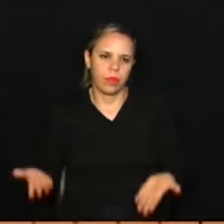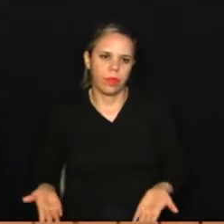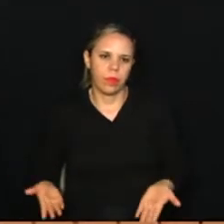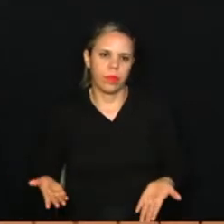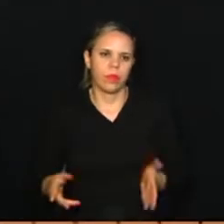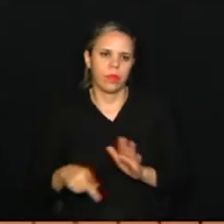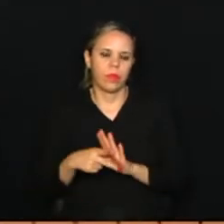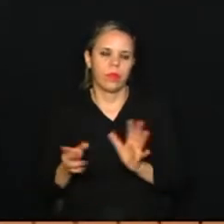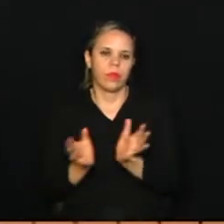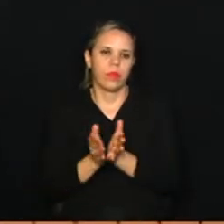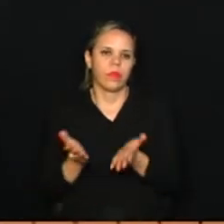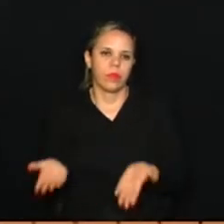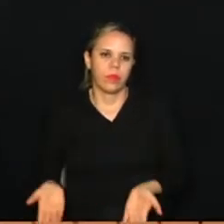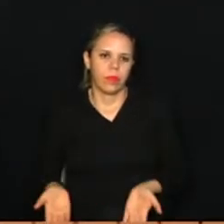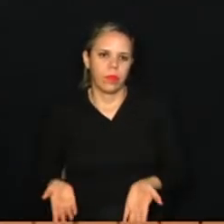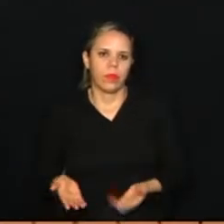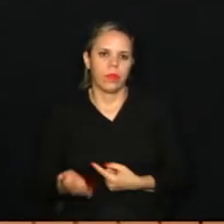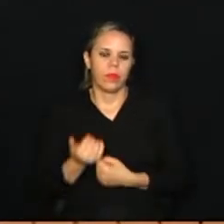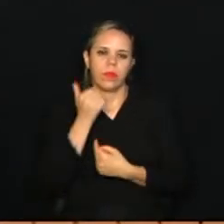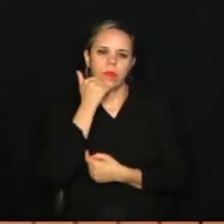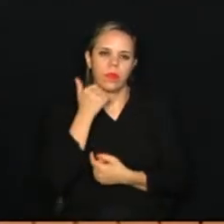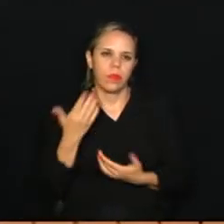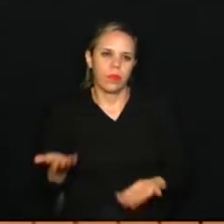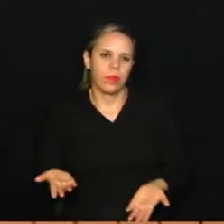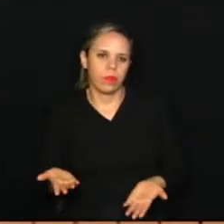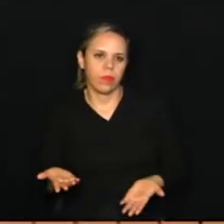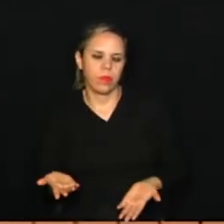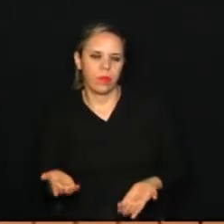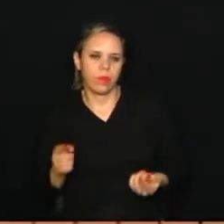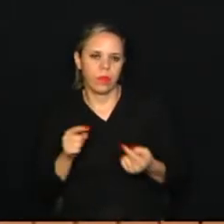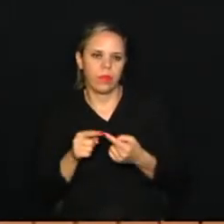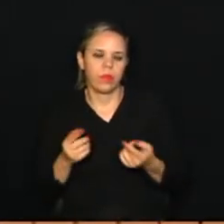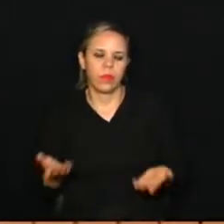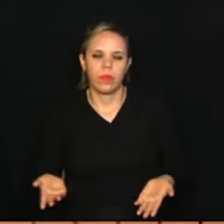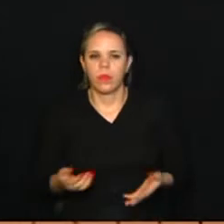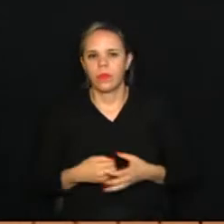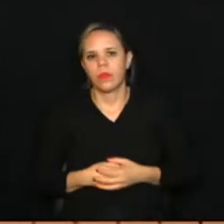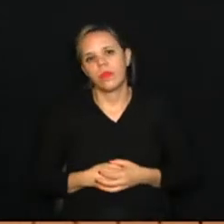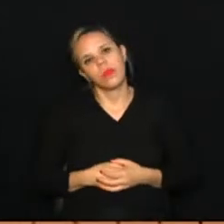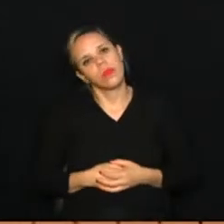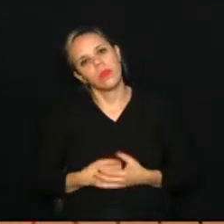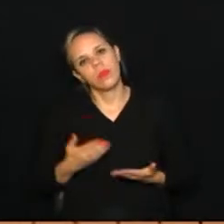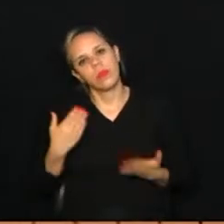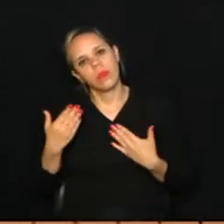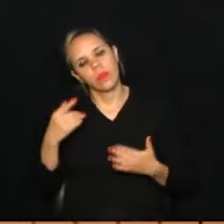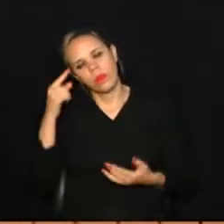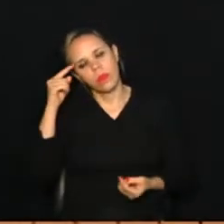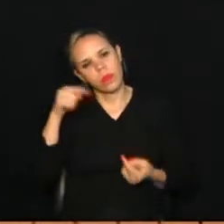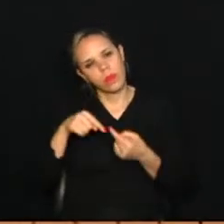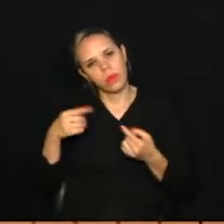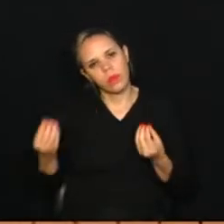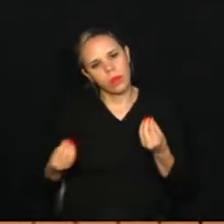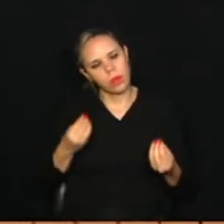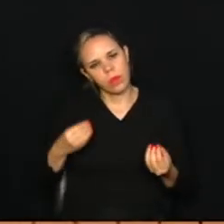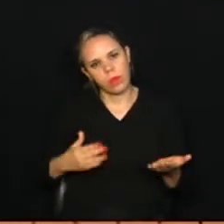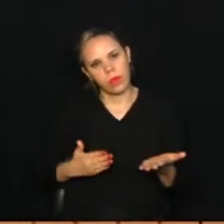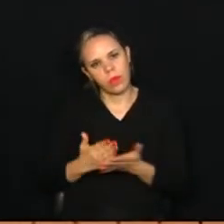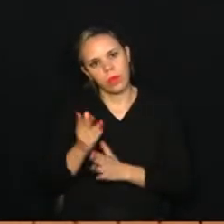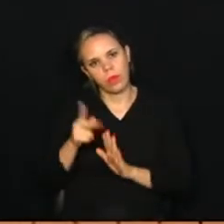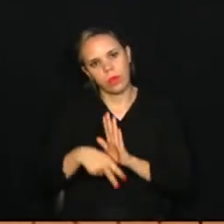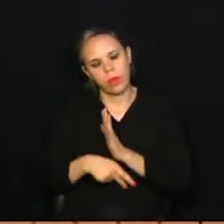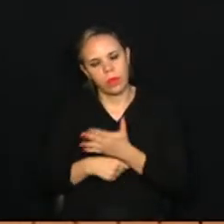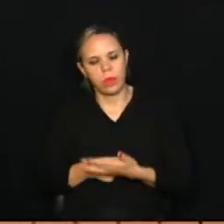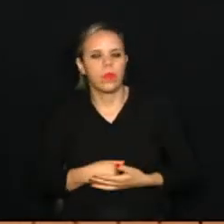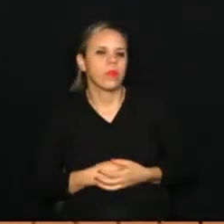própria Comissão de Ciência e Tecnologia, no sentido de debater ideias e aprovar